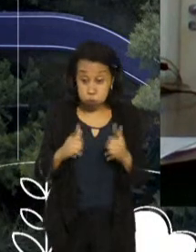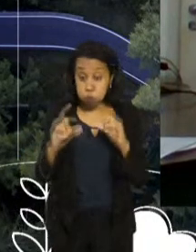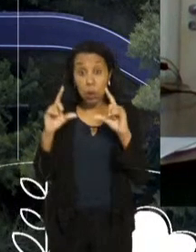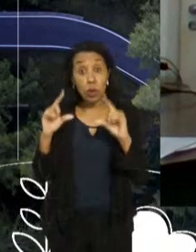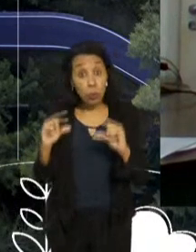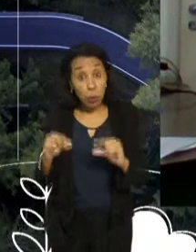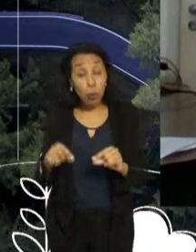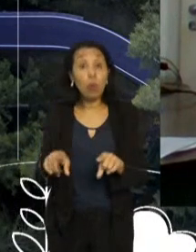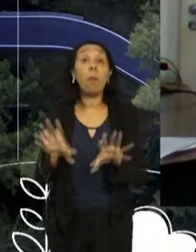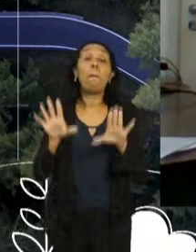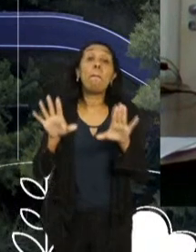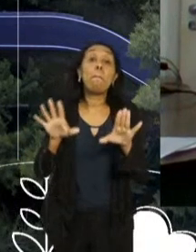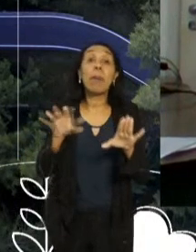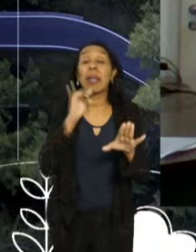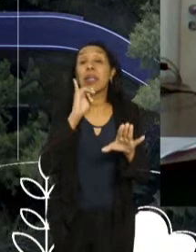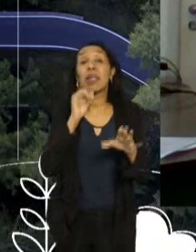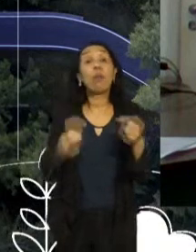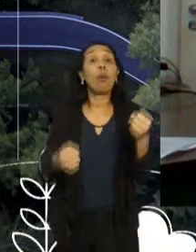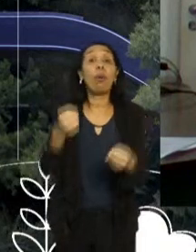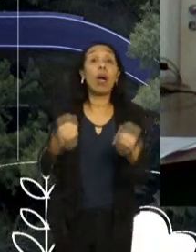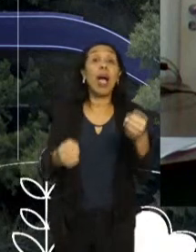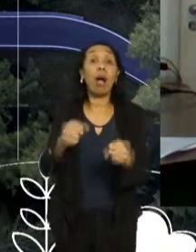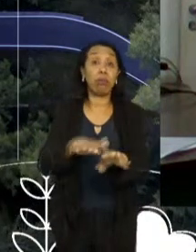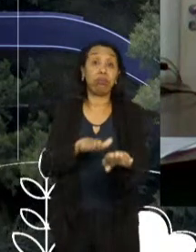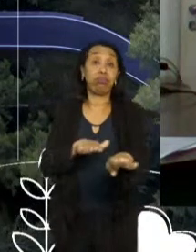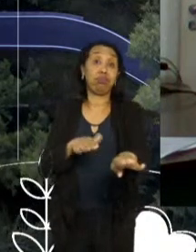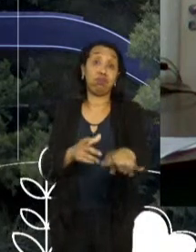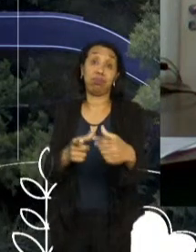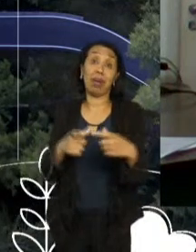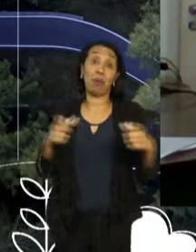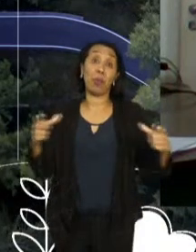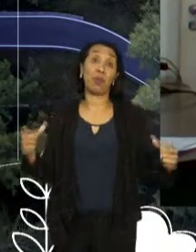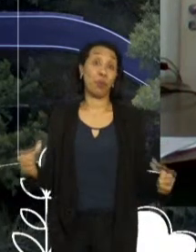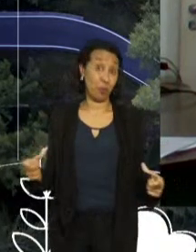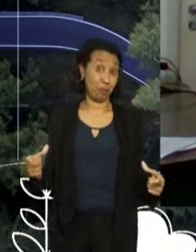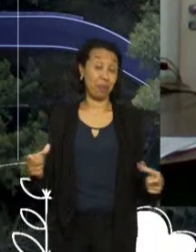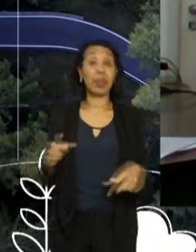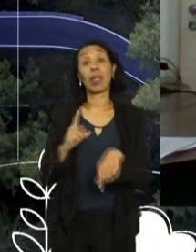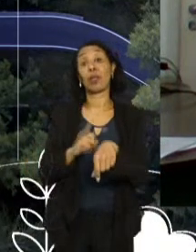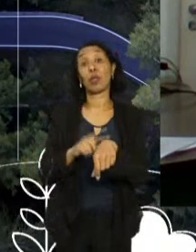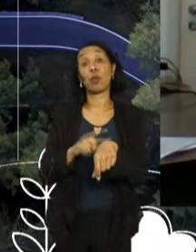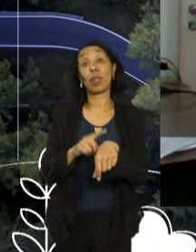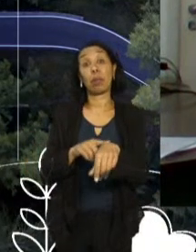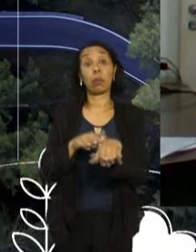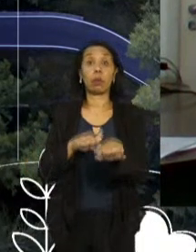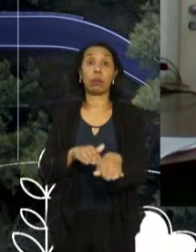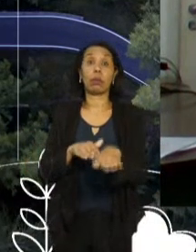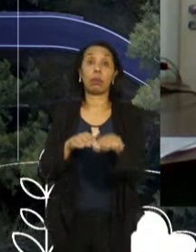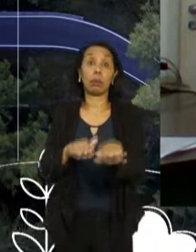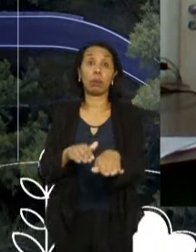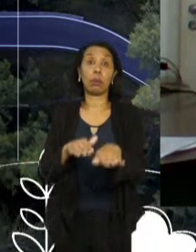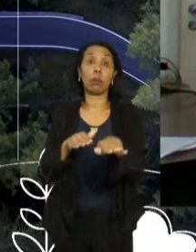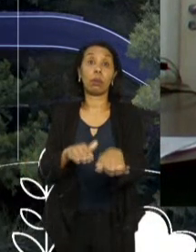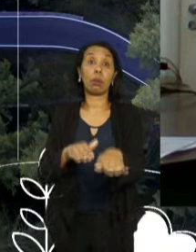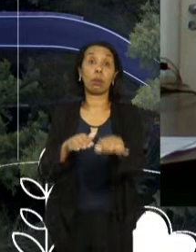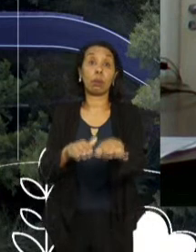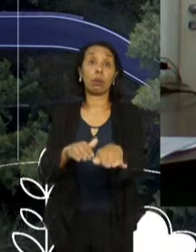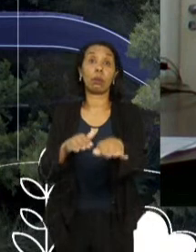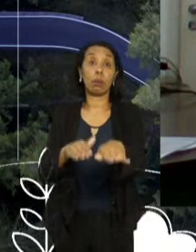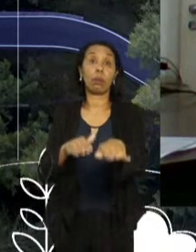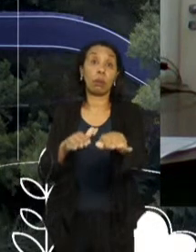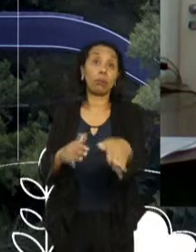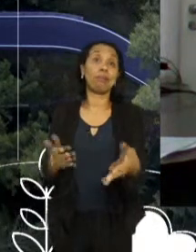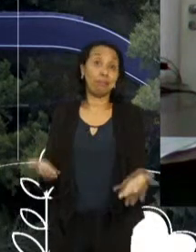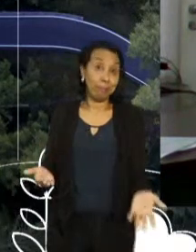mas o número de veículos aumentou, e principalmente o tempo que você fica preso no dentro do conge daquele